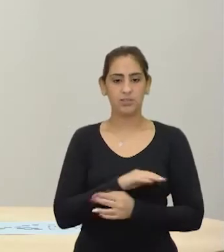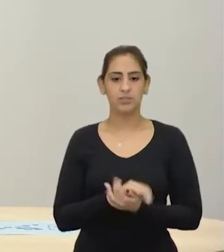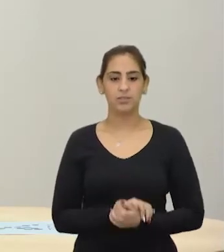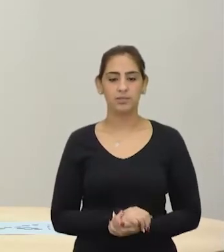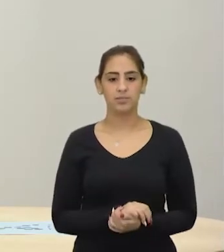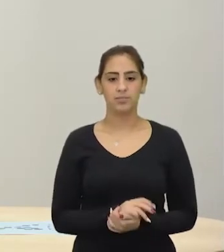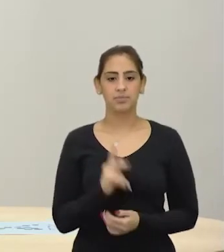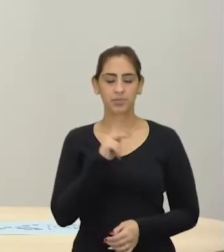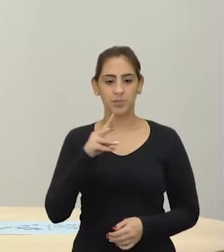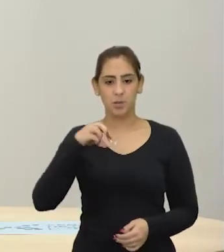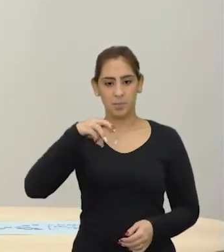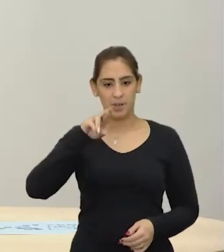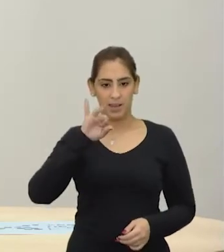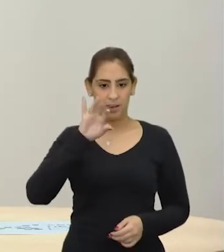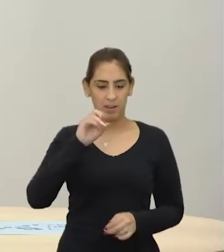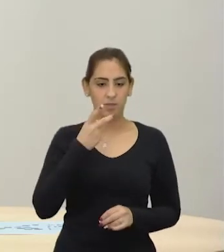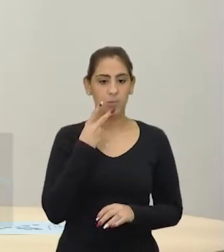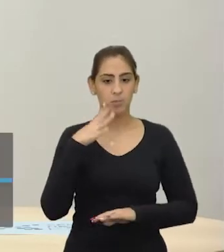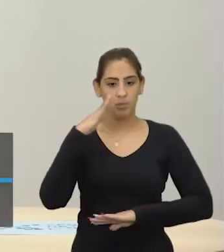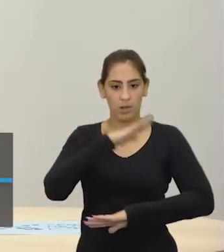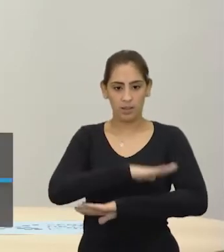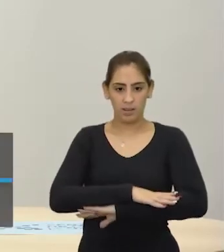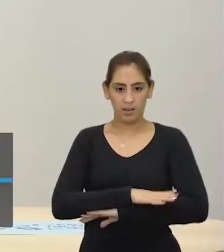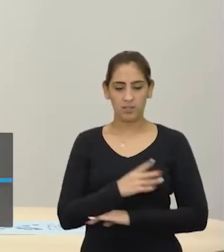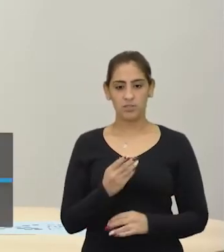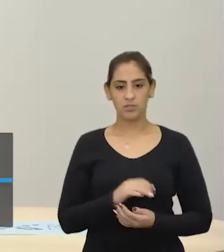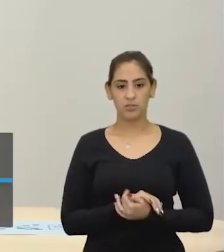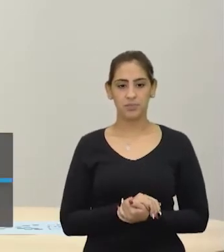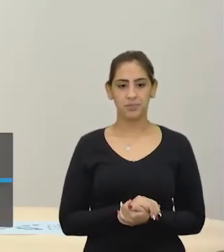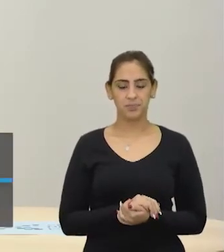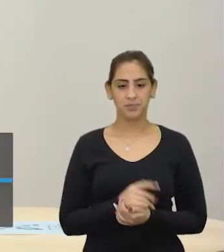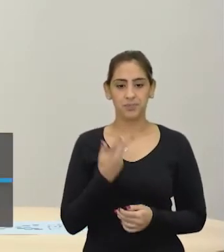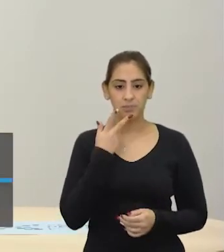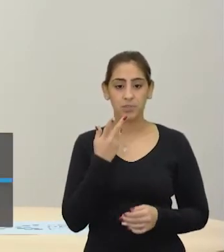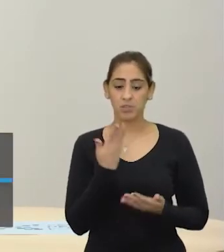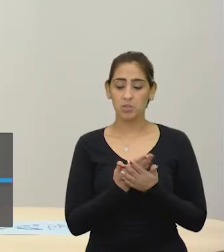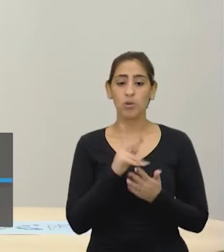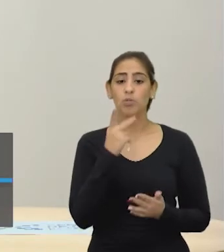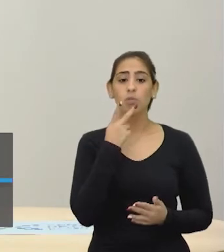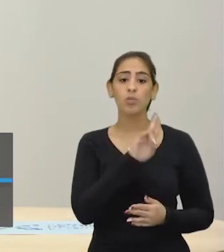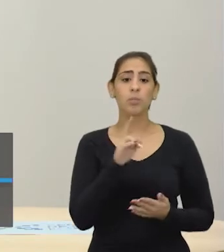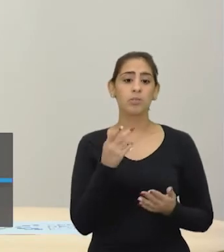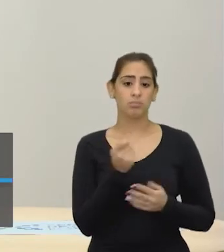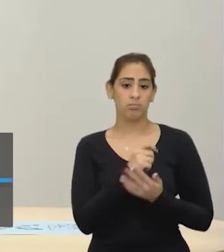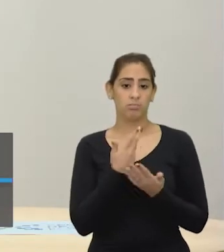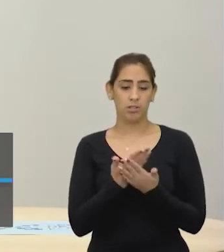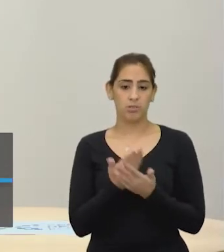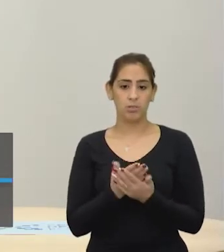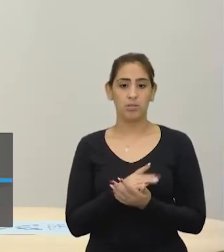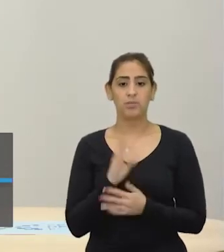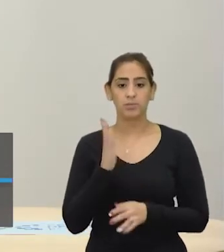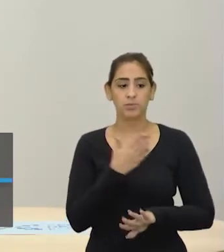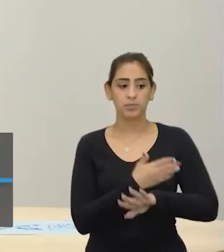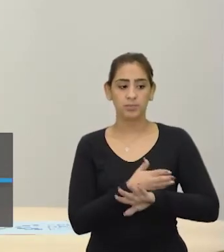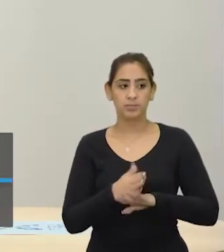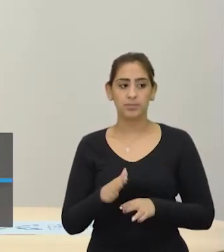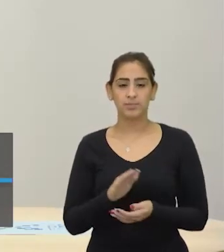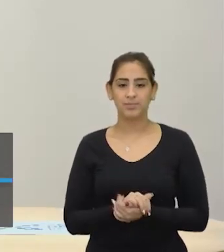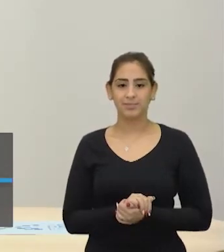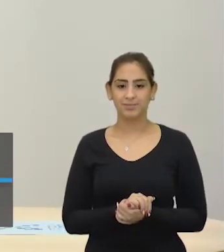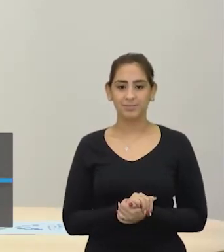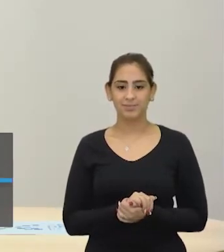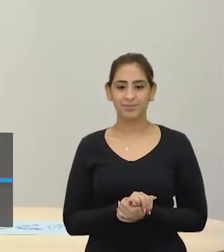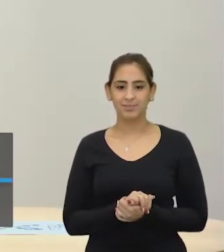professora Maria Aparecida. A professora Maria Aparecida da escola, tem uma que colocou o nome aqui, vamos lá. Mas aí a gente já encontra.